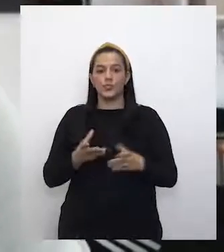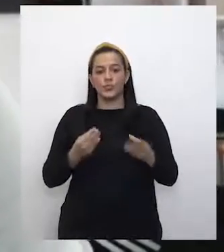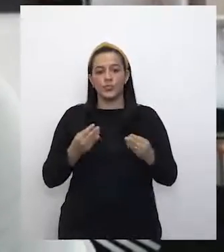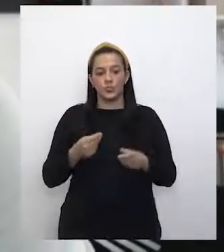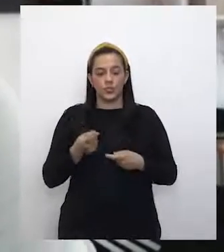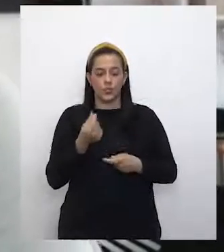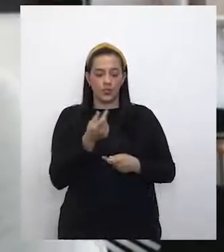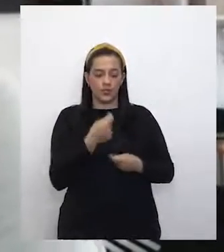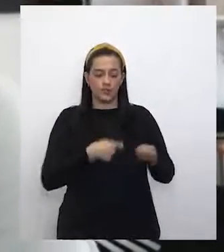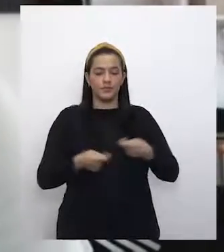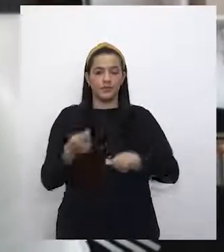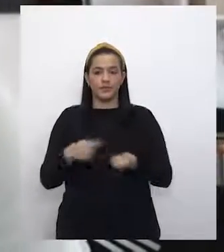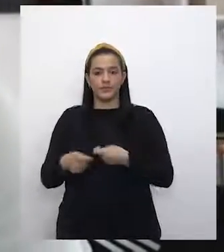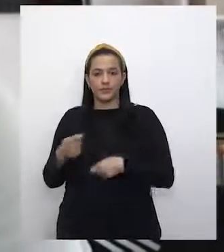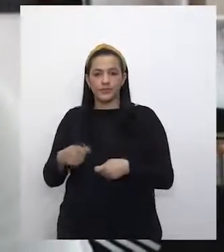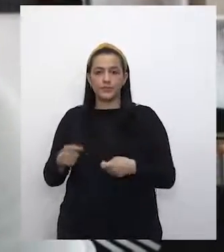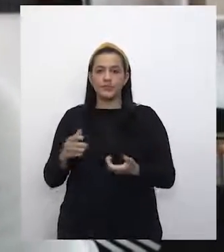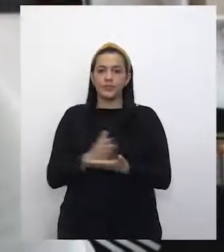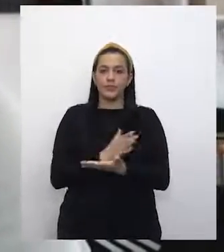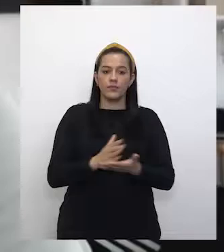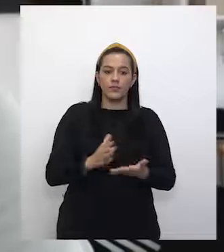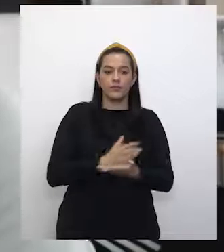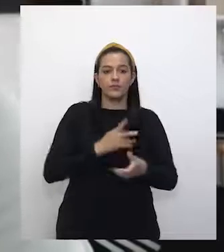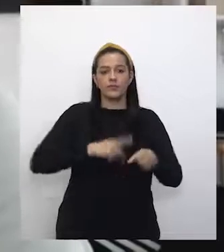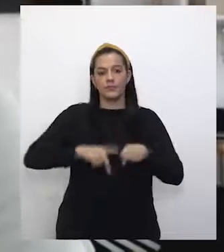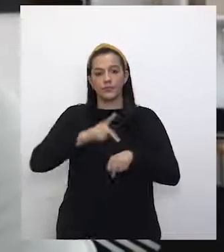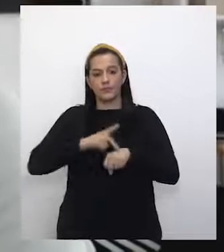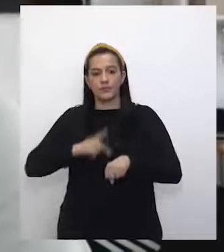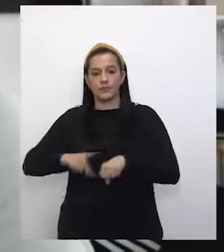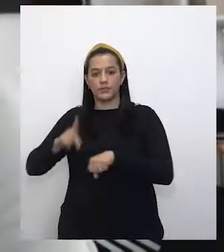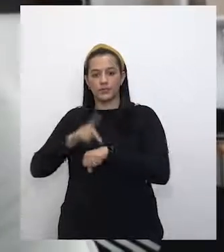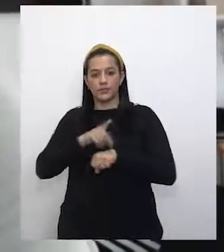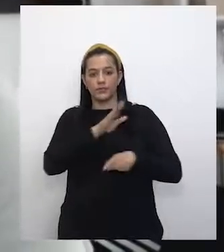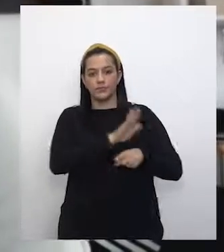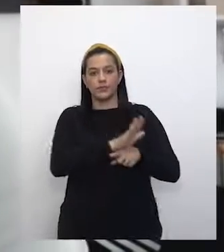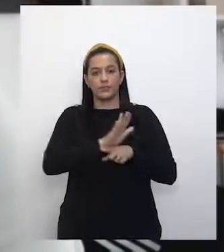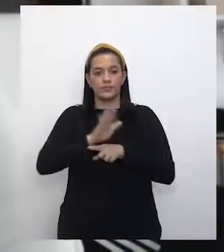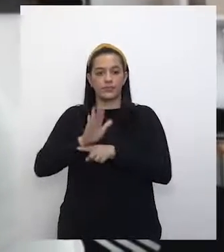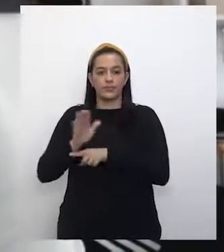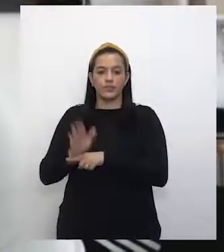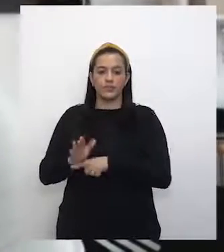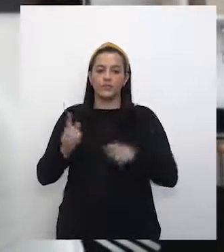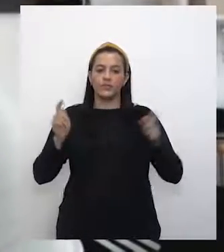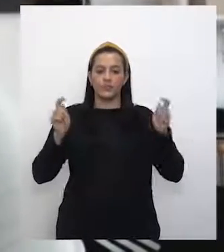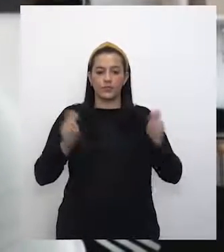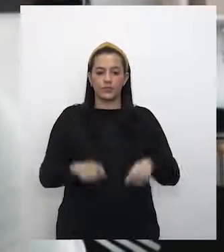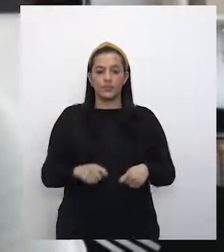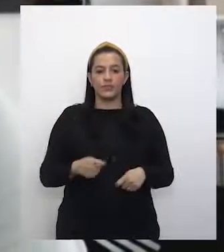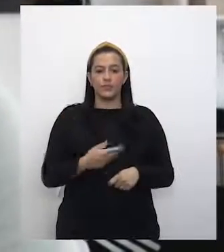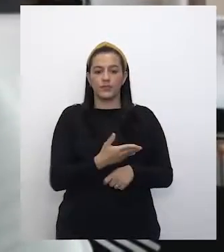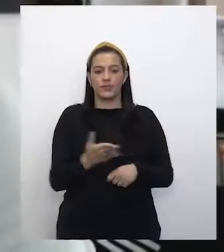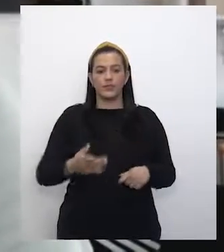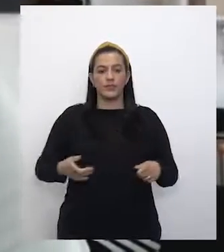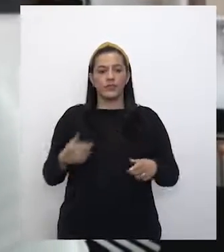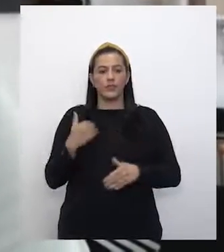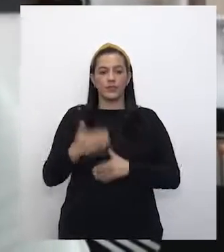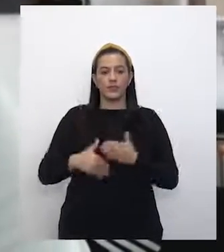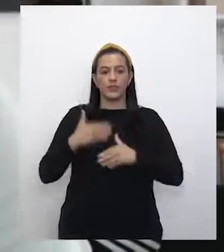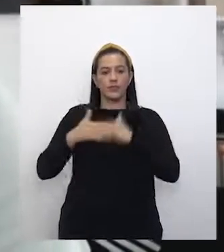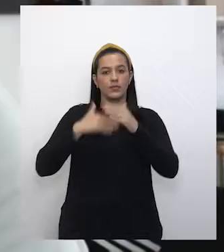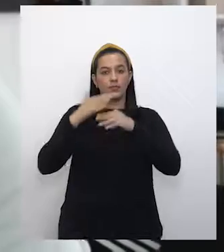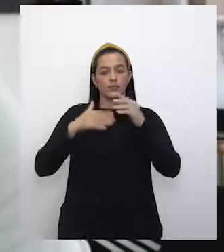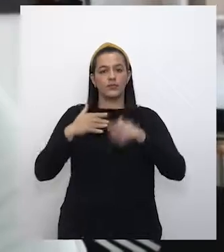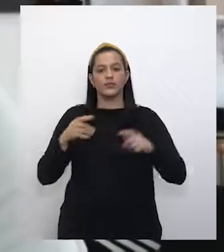a economia dos países, ajuda bastante que a gente possa aí